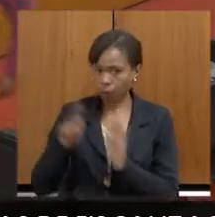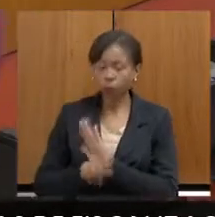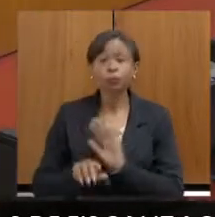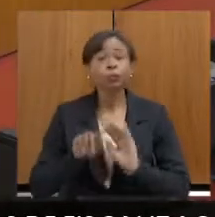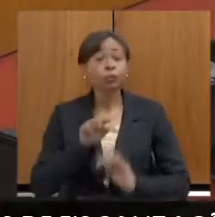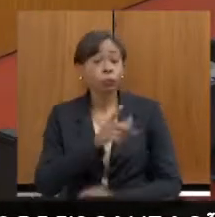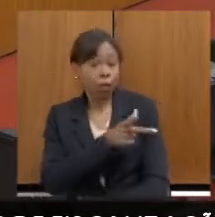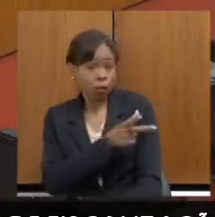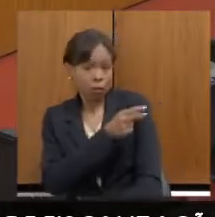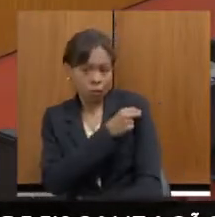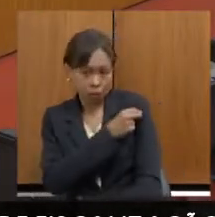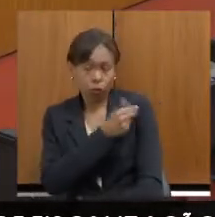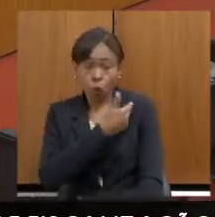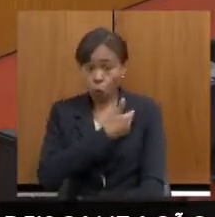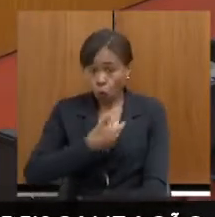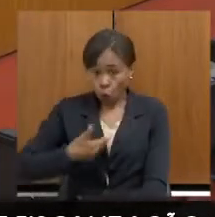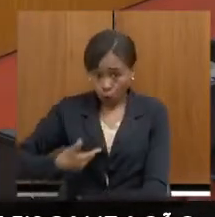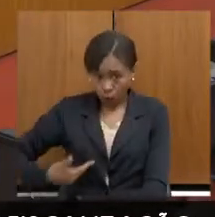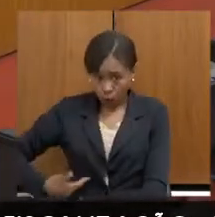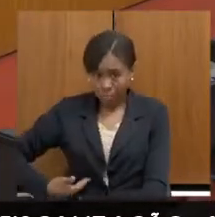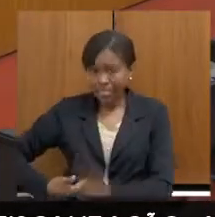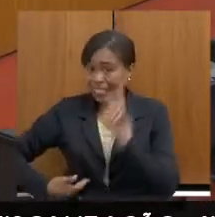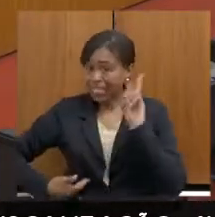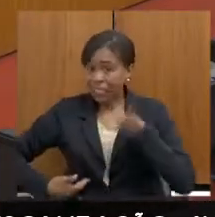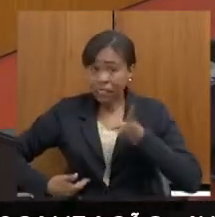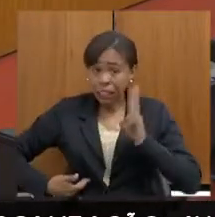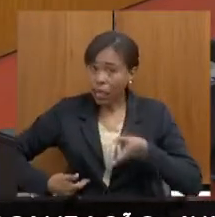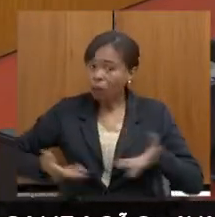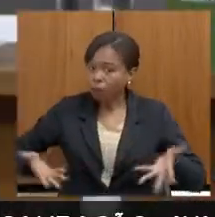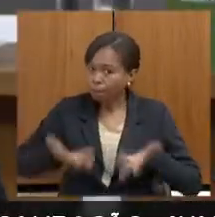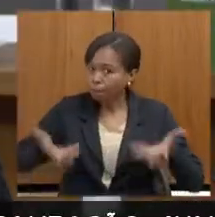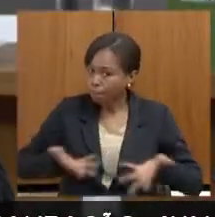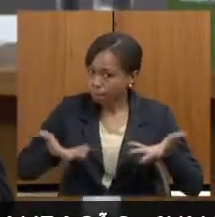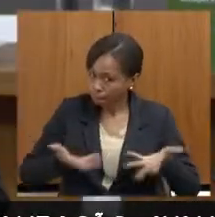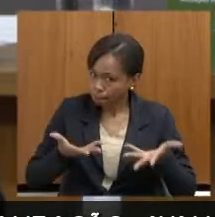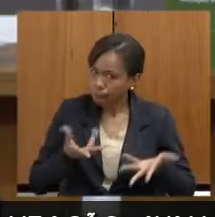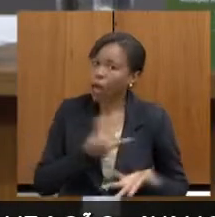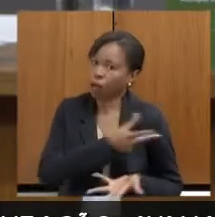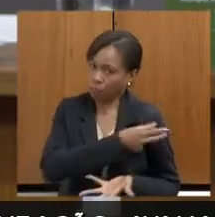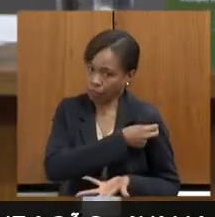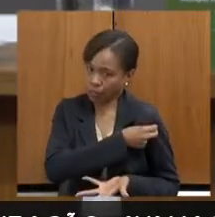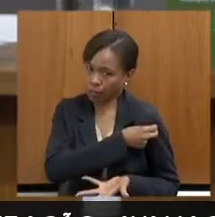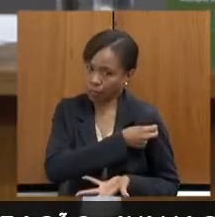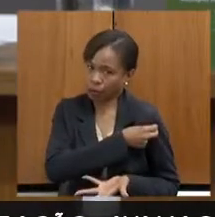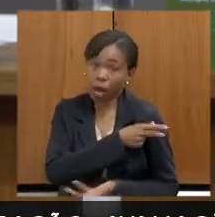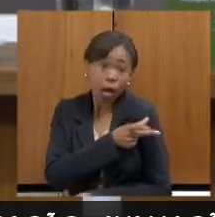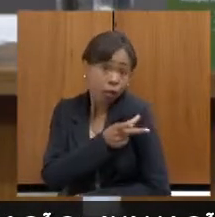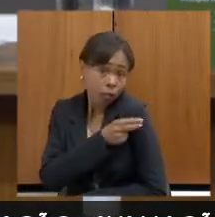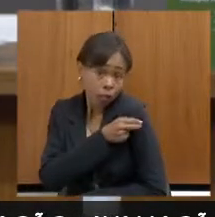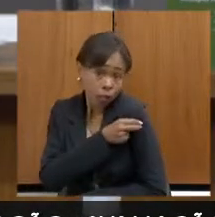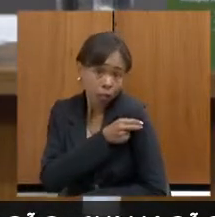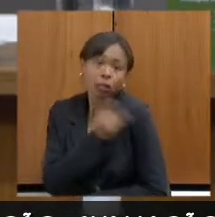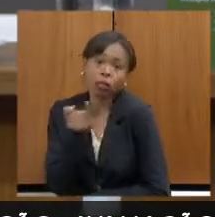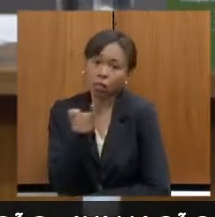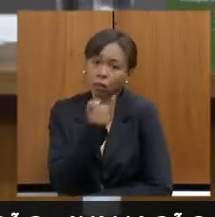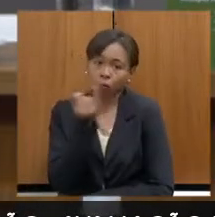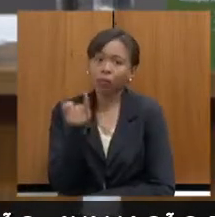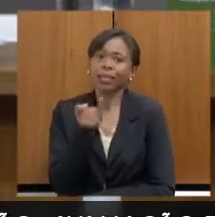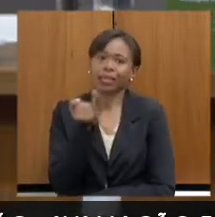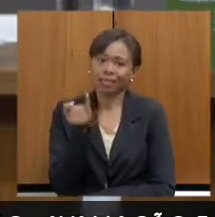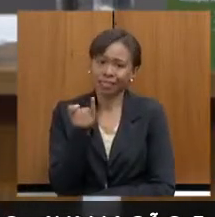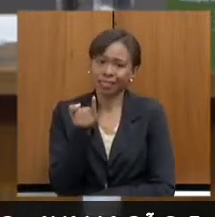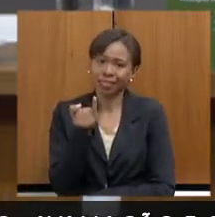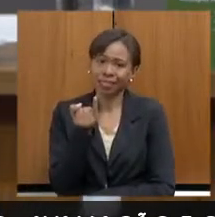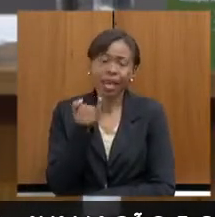estado sempre sempre vai incentivar vacinação a vacinação importante pastor que ela não